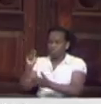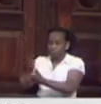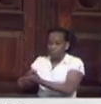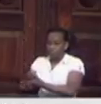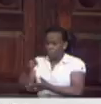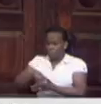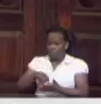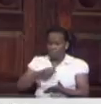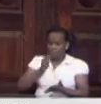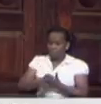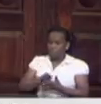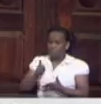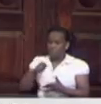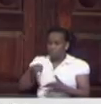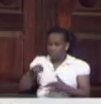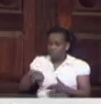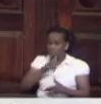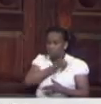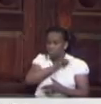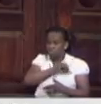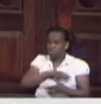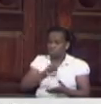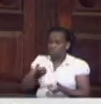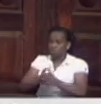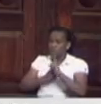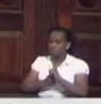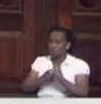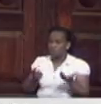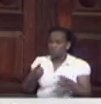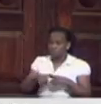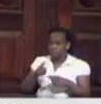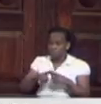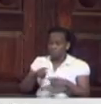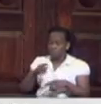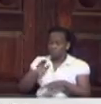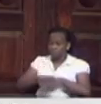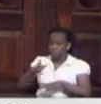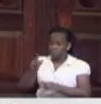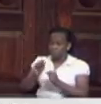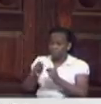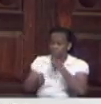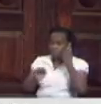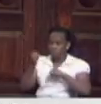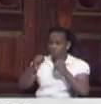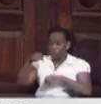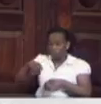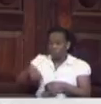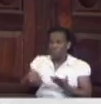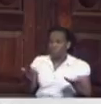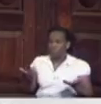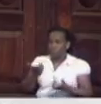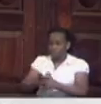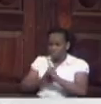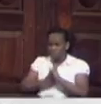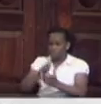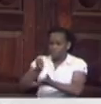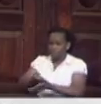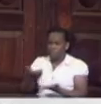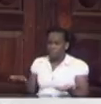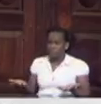Isso faz o Rio credor, responsável que é por 80% da produção nacional de petróleo, credor da União.